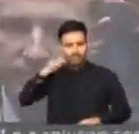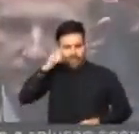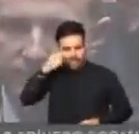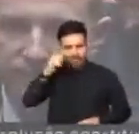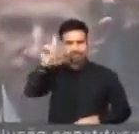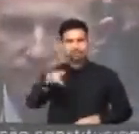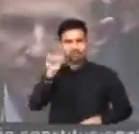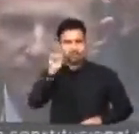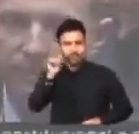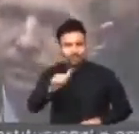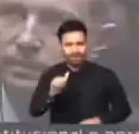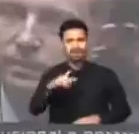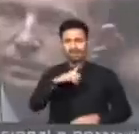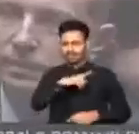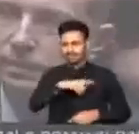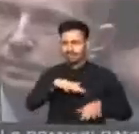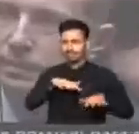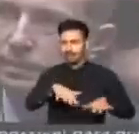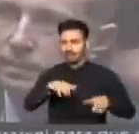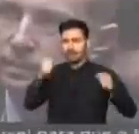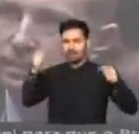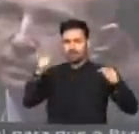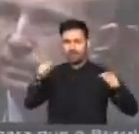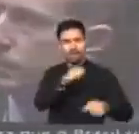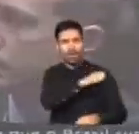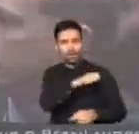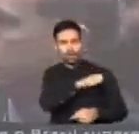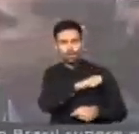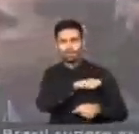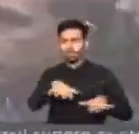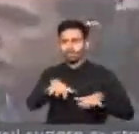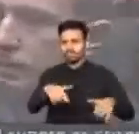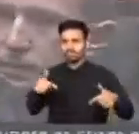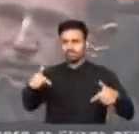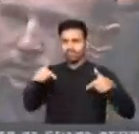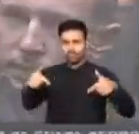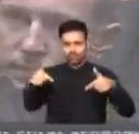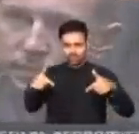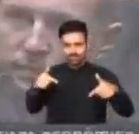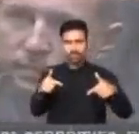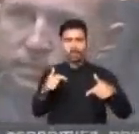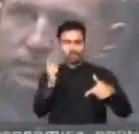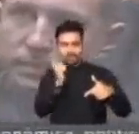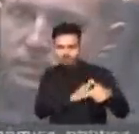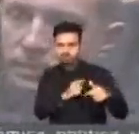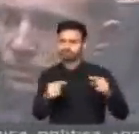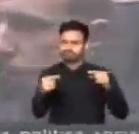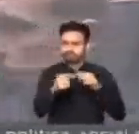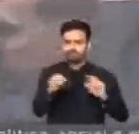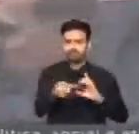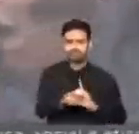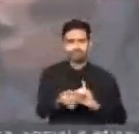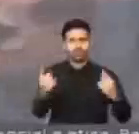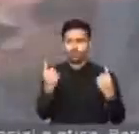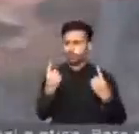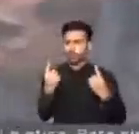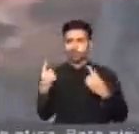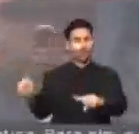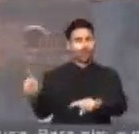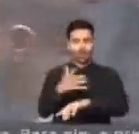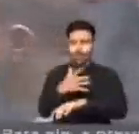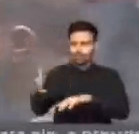das mulheres, que está na rua com o movimento estudantil e a juventude, lutando pela legalidade democrática, contra o golpe.